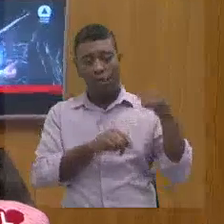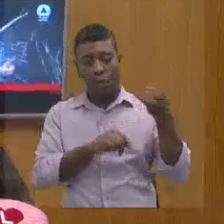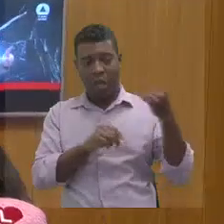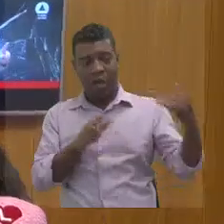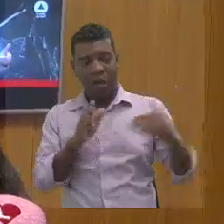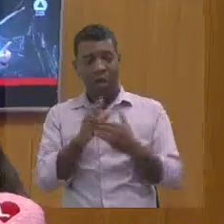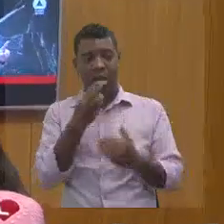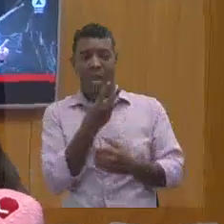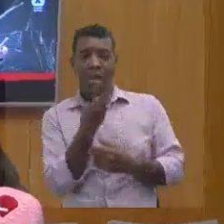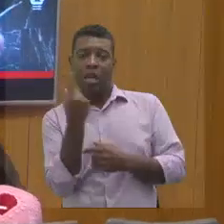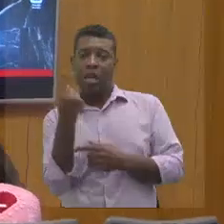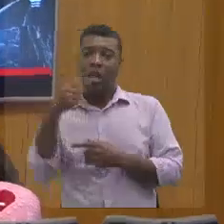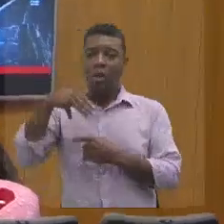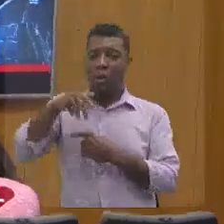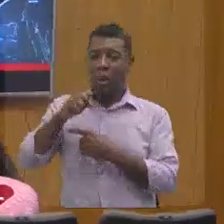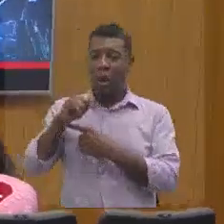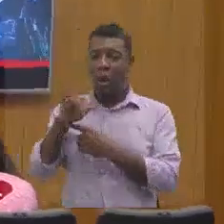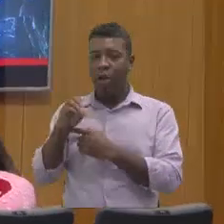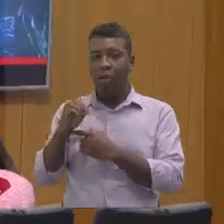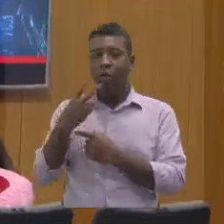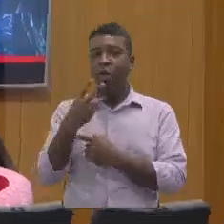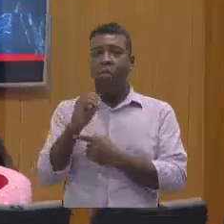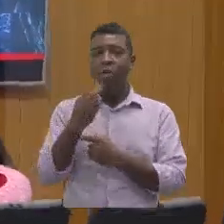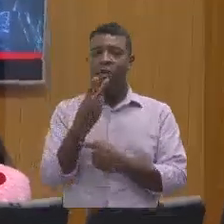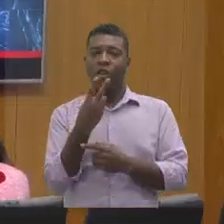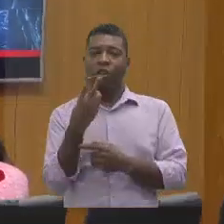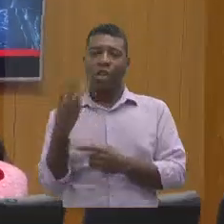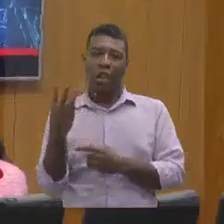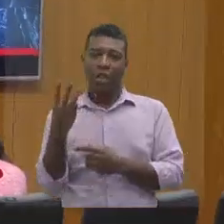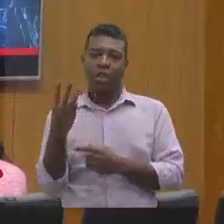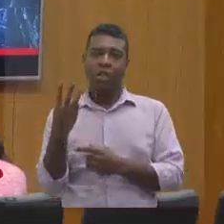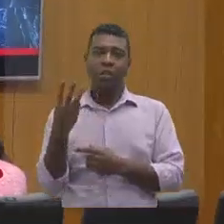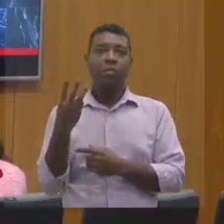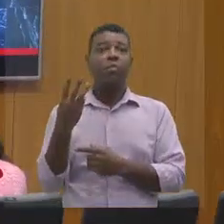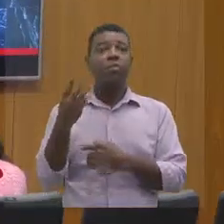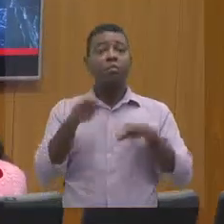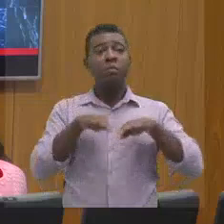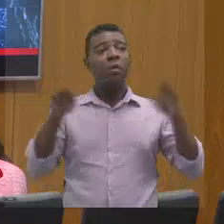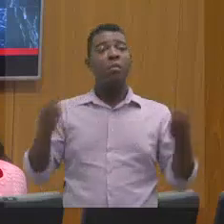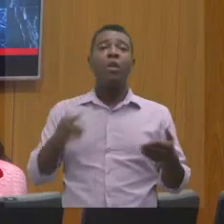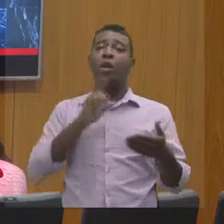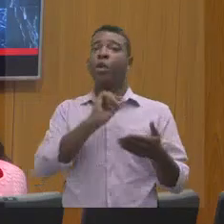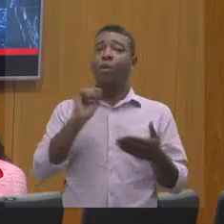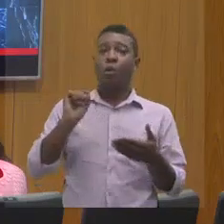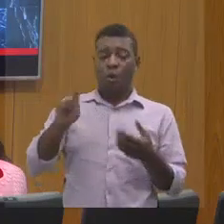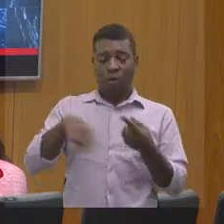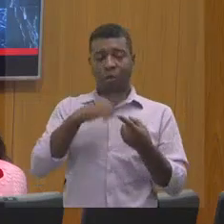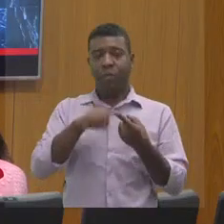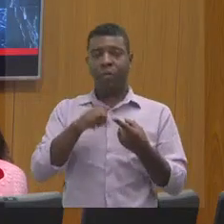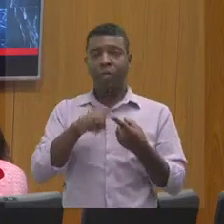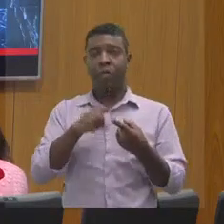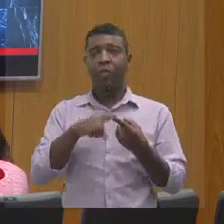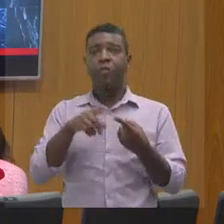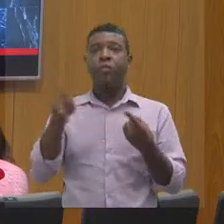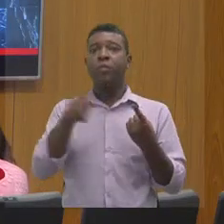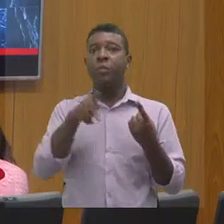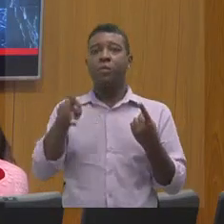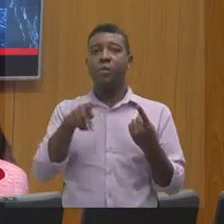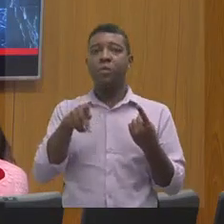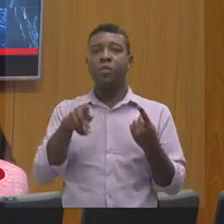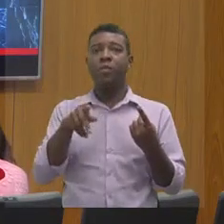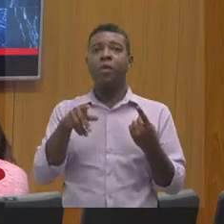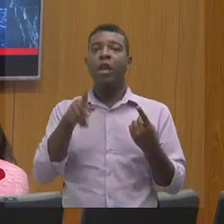de 2023 composição da mesa presidência registra e agradece a presença se ele tivesse um senhor Pedro